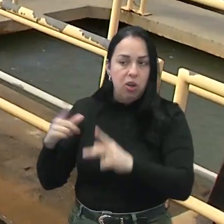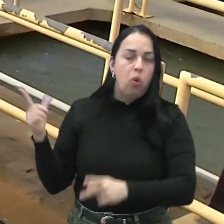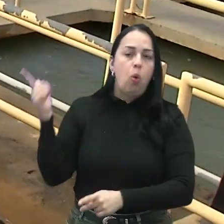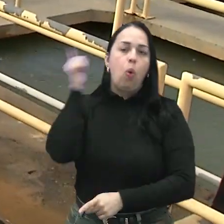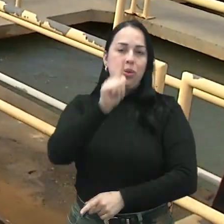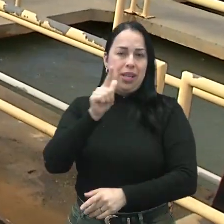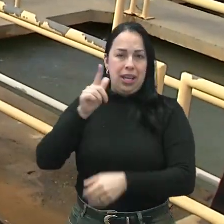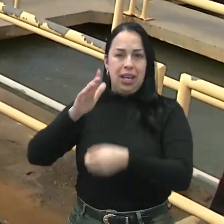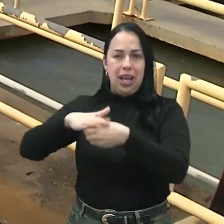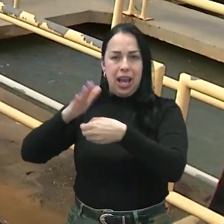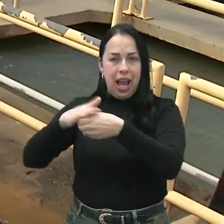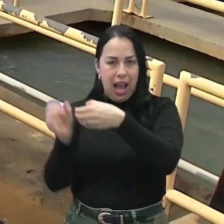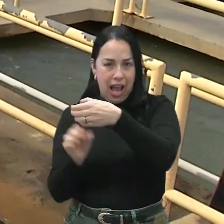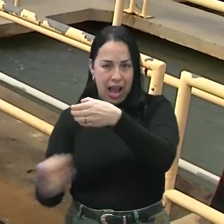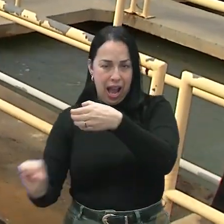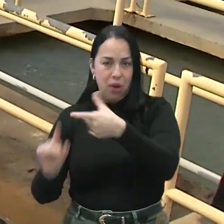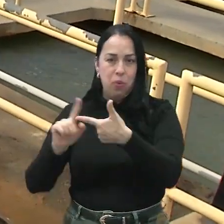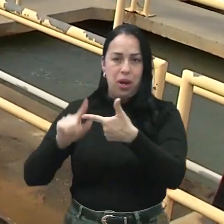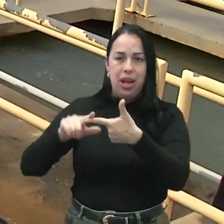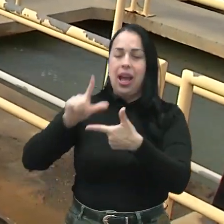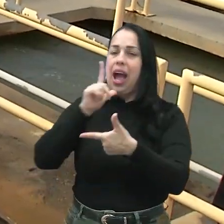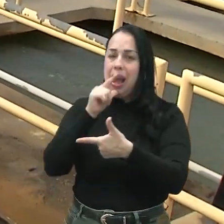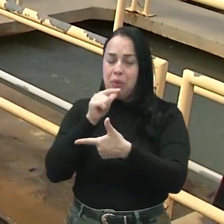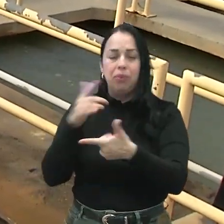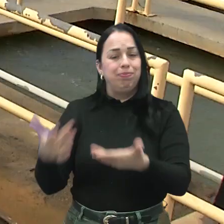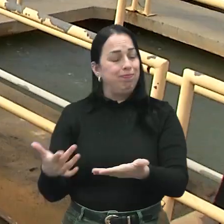ao saneamento básico.